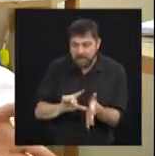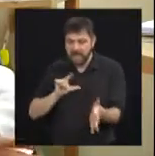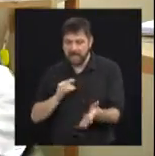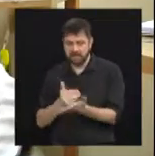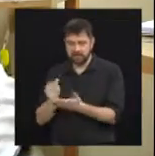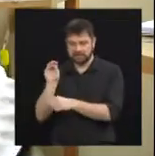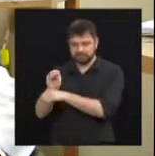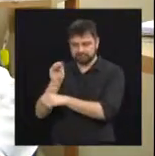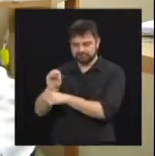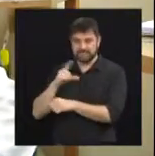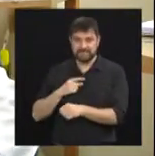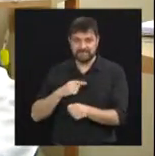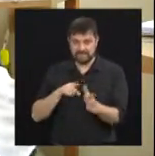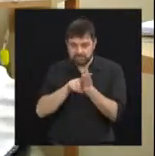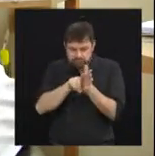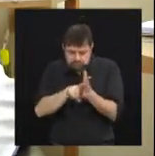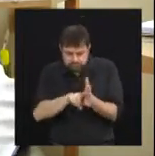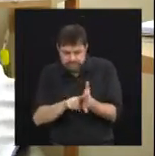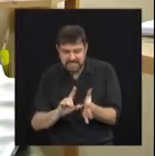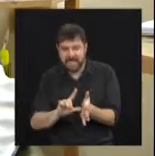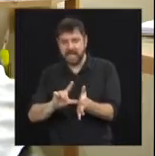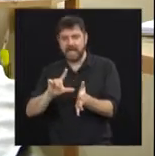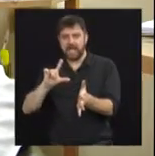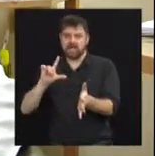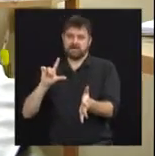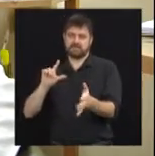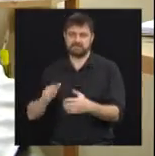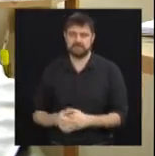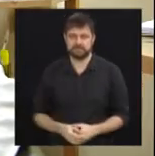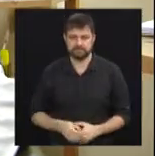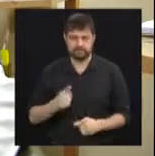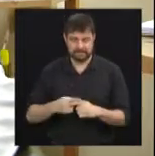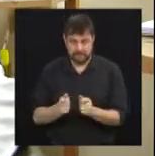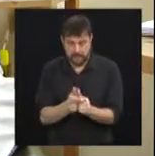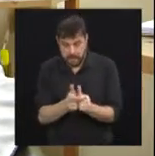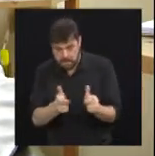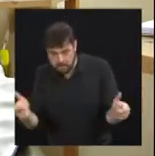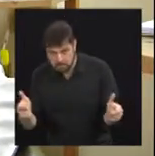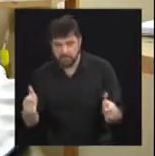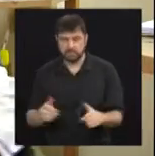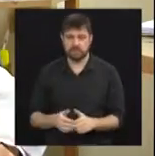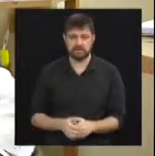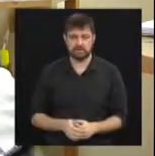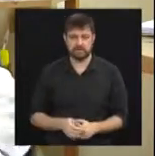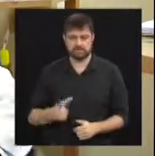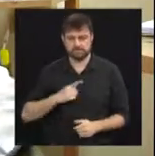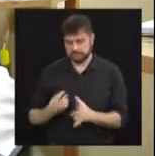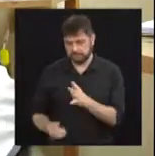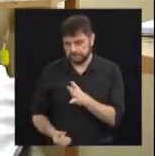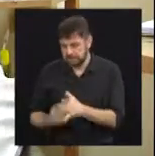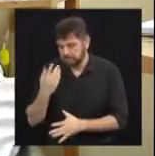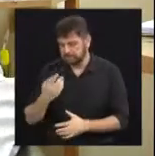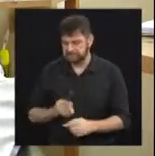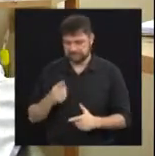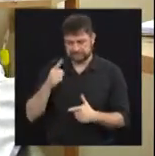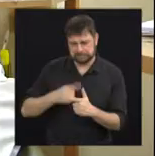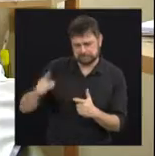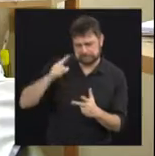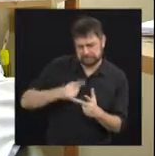base nos exames, nos resultados de exame que nós temos previamente. Porque na maioria das vezes, quando algo acontece fora do